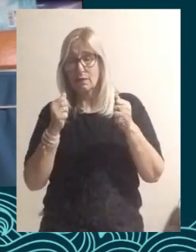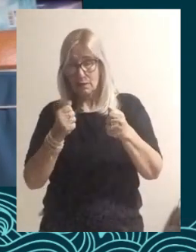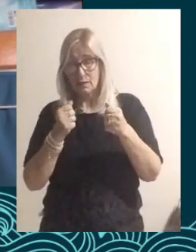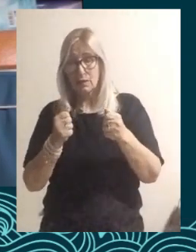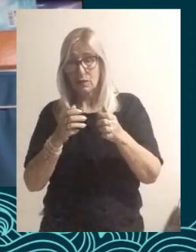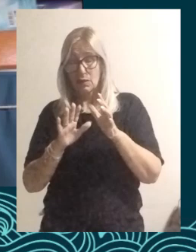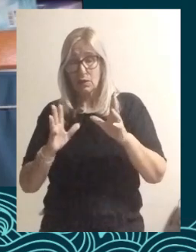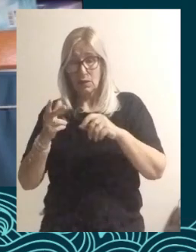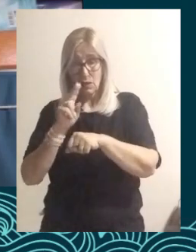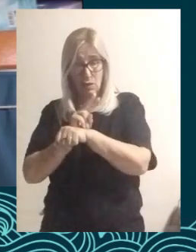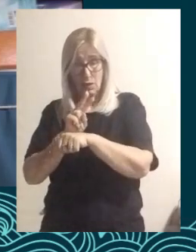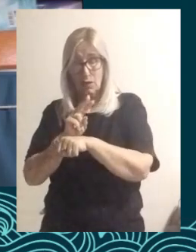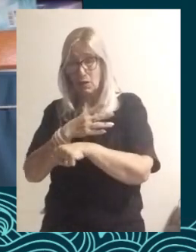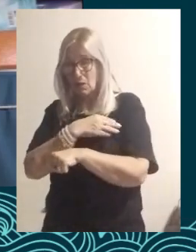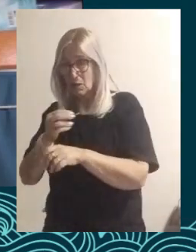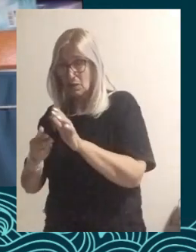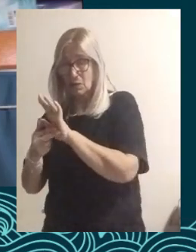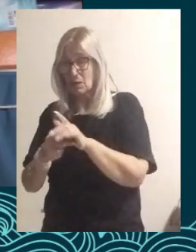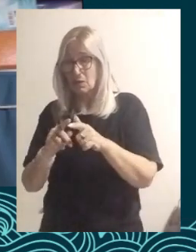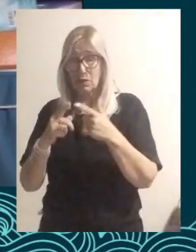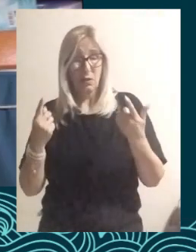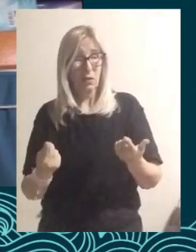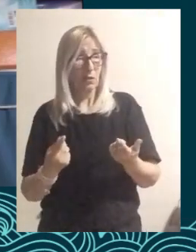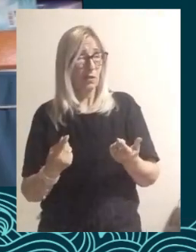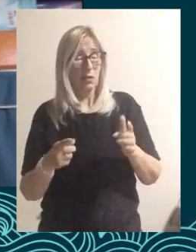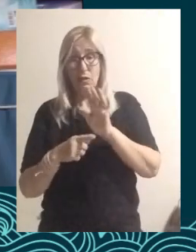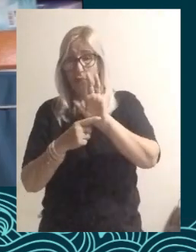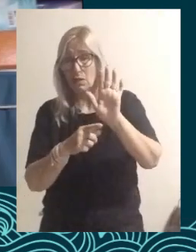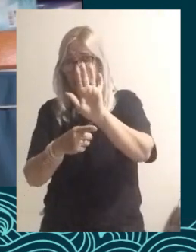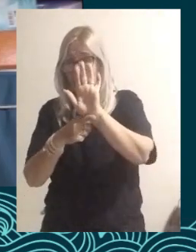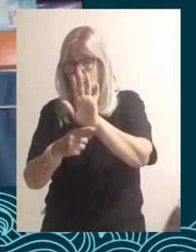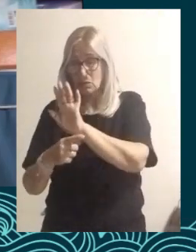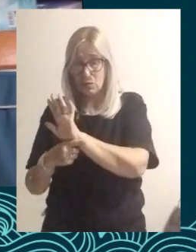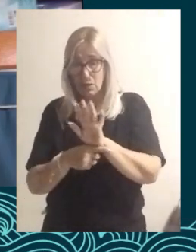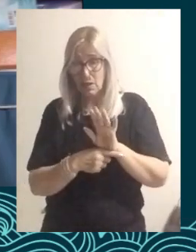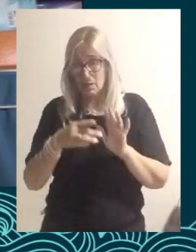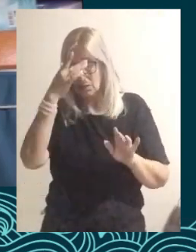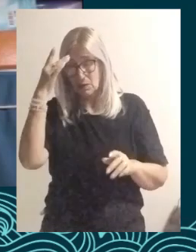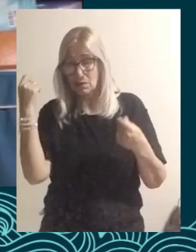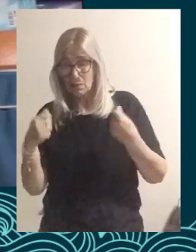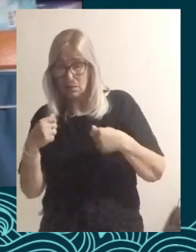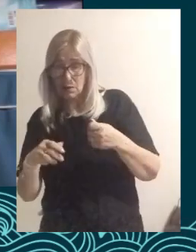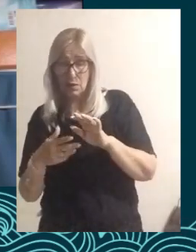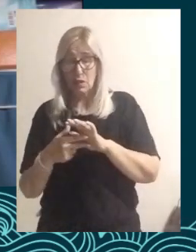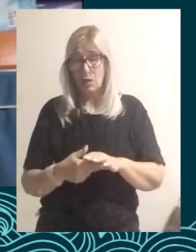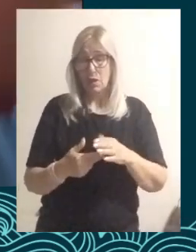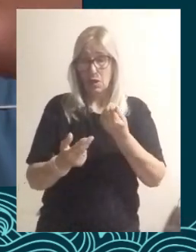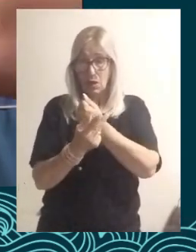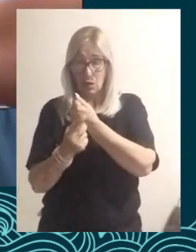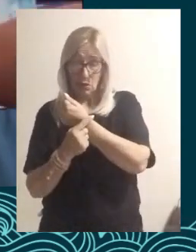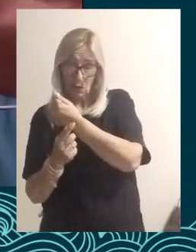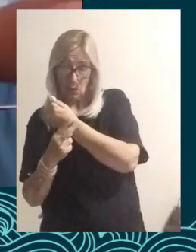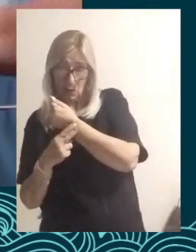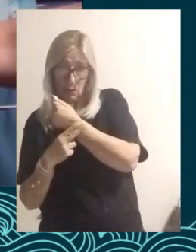que fazer o que a gente pode para cuidar de si, para sobreviver, para passar por isso. A gente tem que ajudar as pessoas que precisam, a gente tem